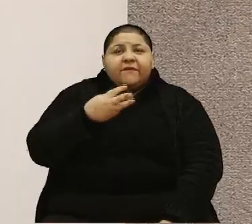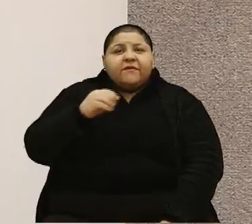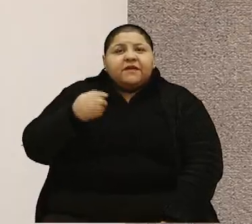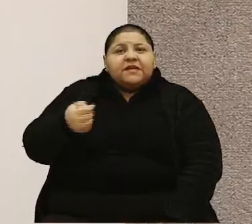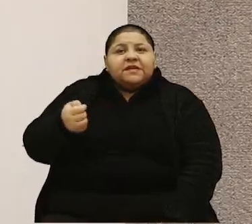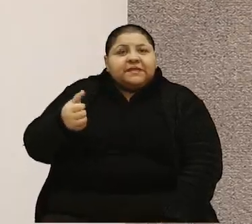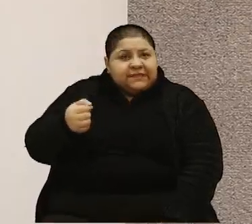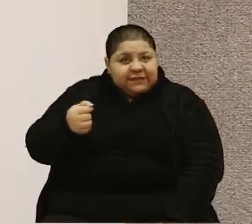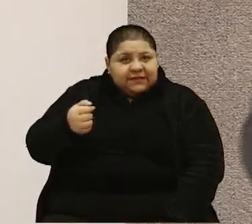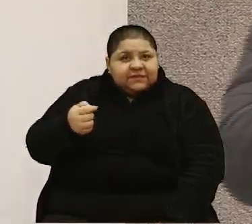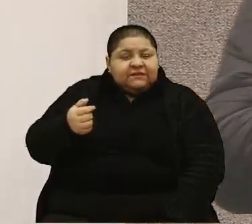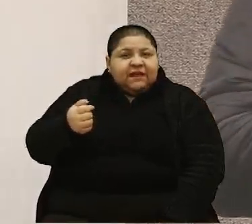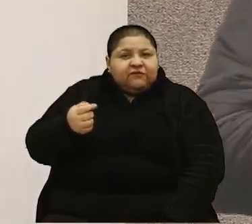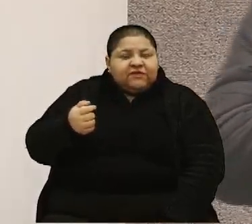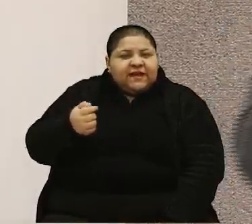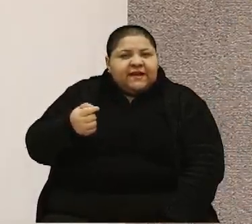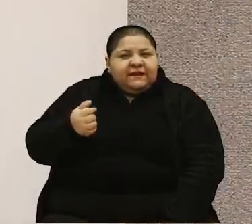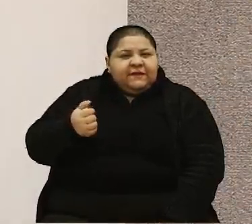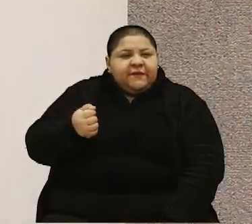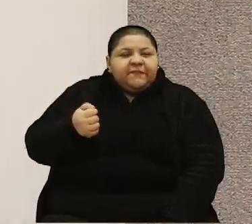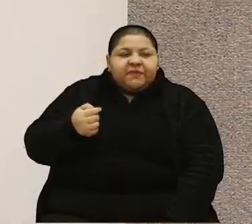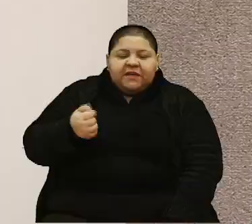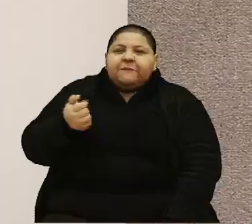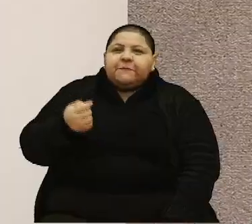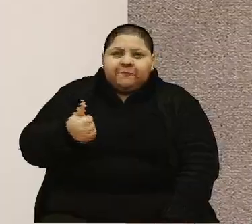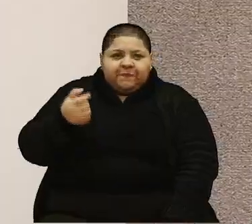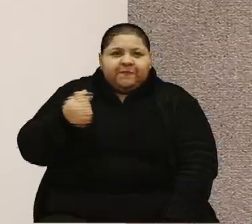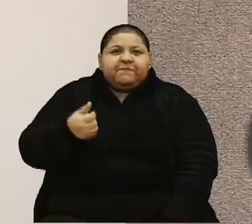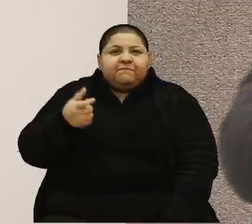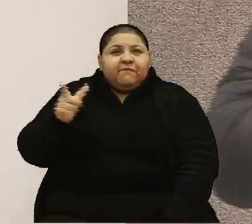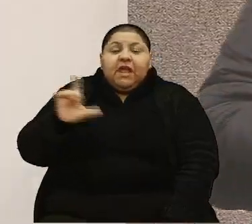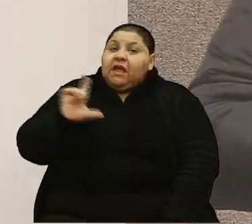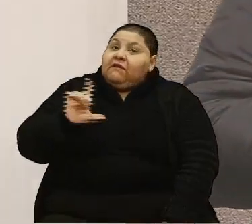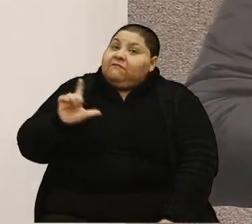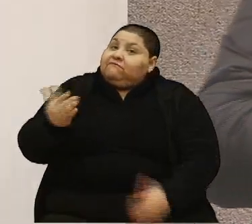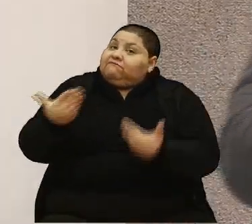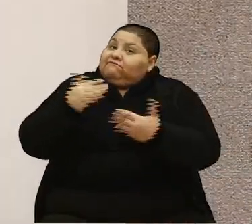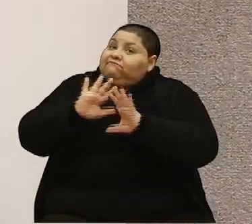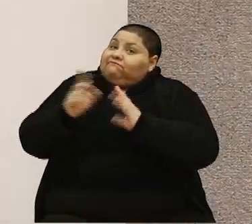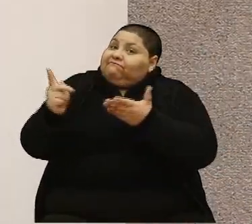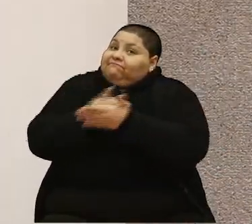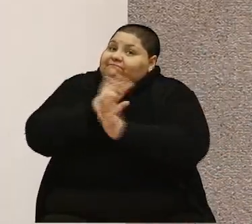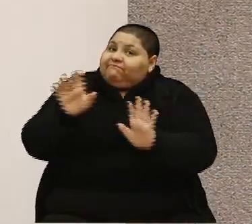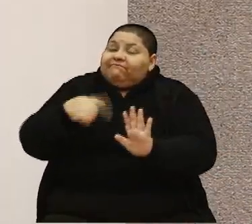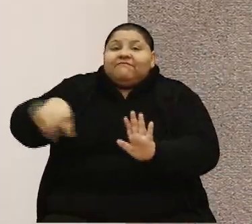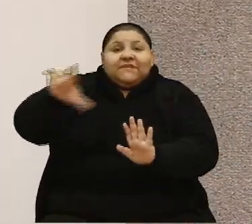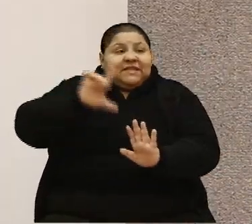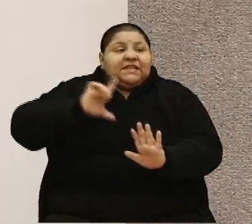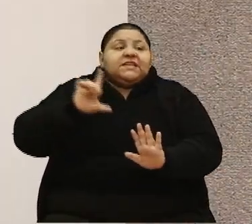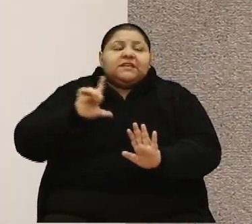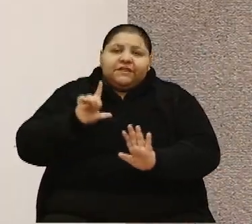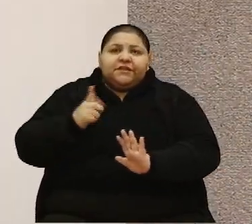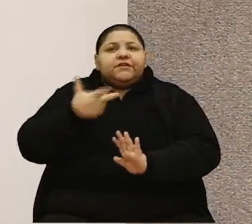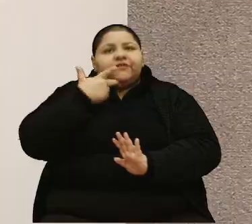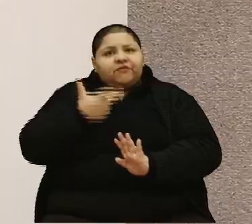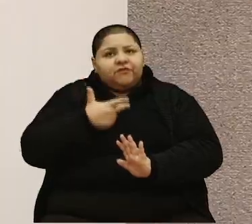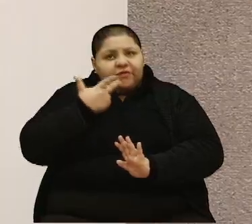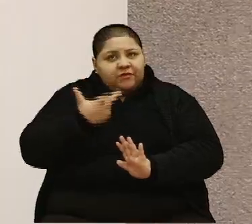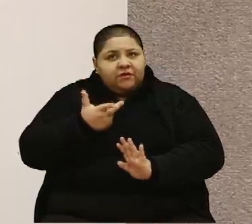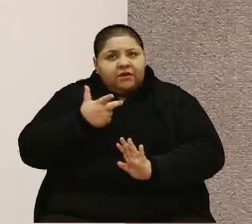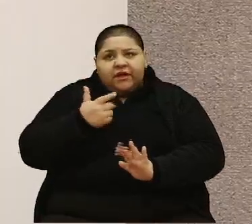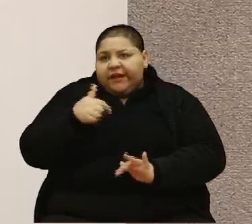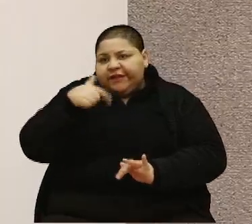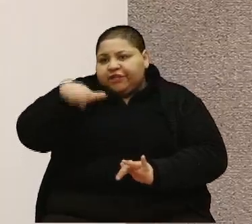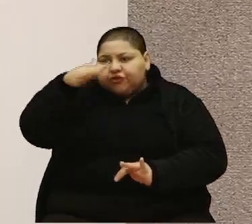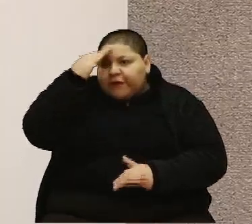424,30. Então, algo de errado não está certo, né? Como diria aquele ditado. A gente tem que descontrair aqui porque leva a não